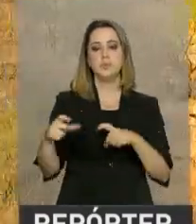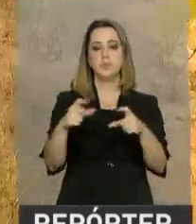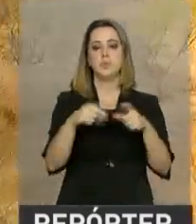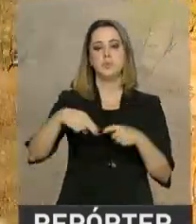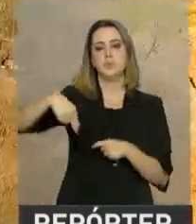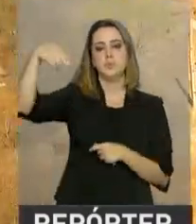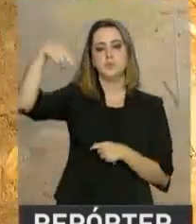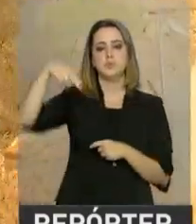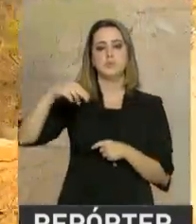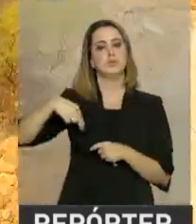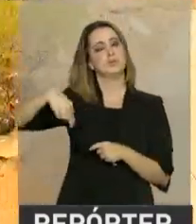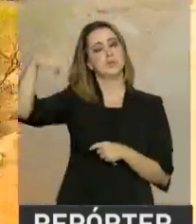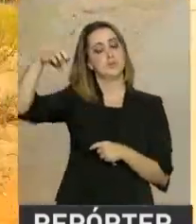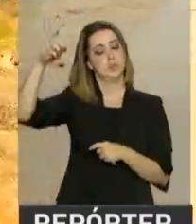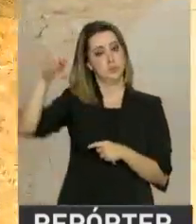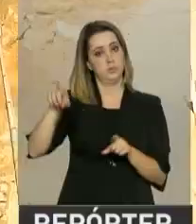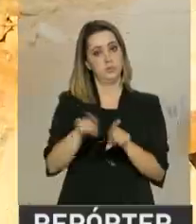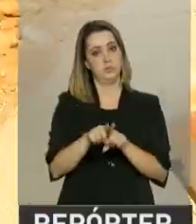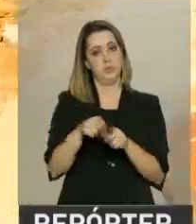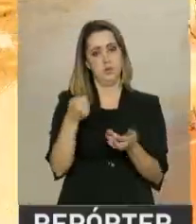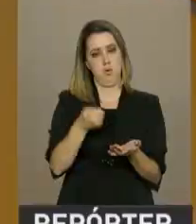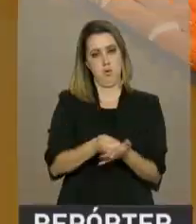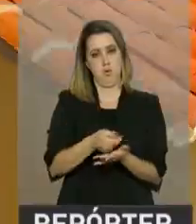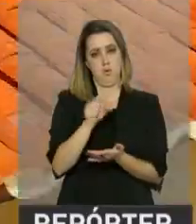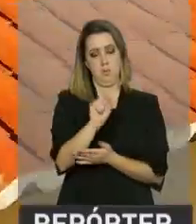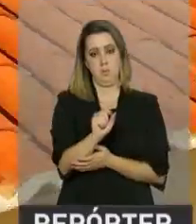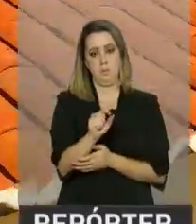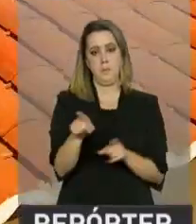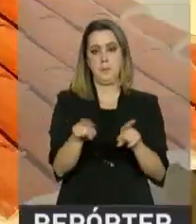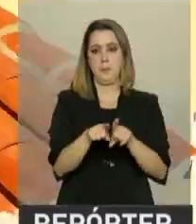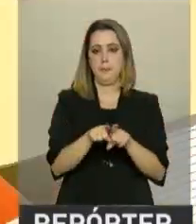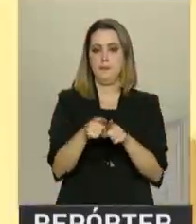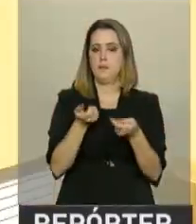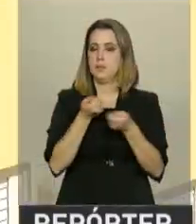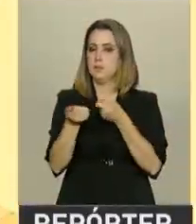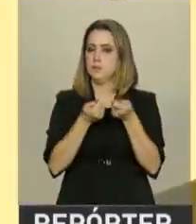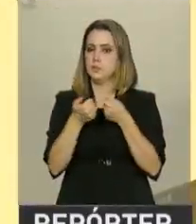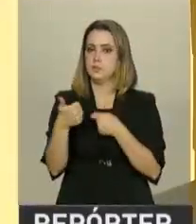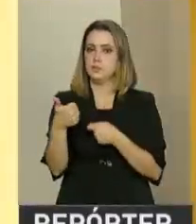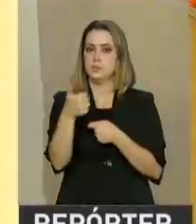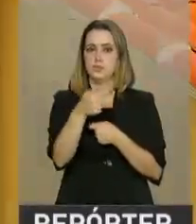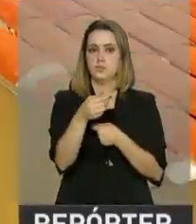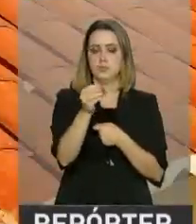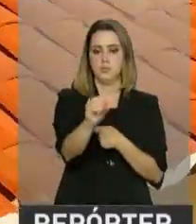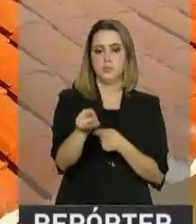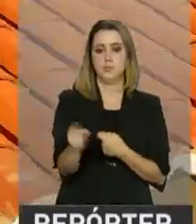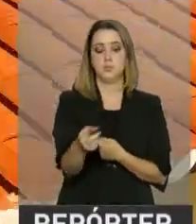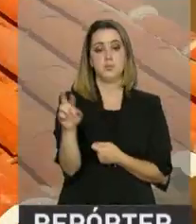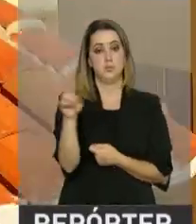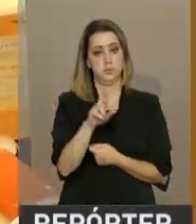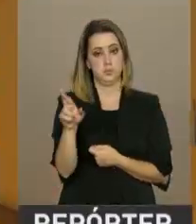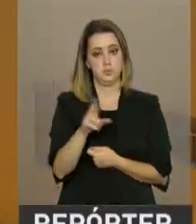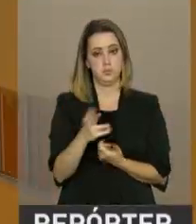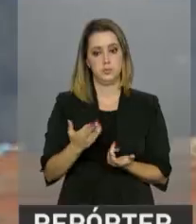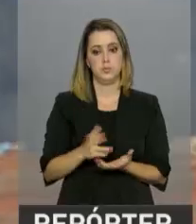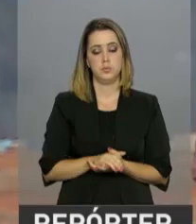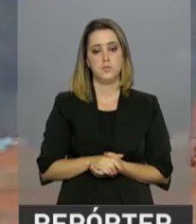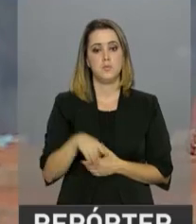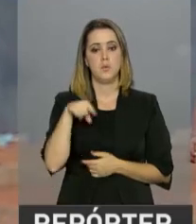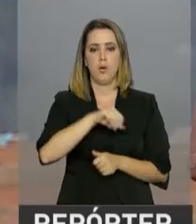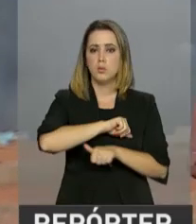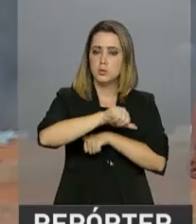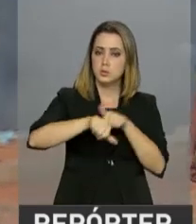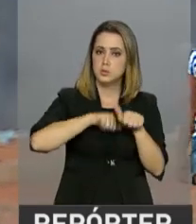Nordeste, o teto do valor dos imóveis financiados pelo programa também foi corrigido de R$ 170 mil para R$ 180 mil. Reais. Com